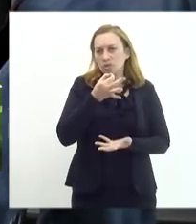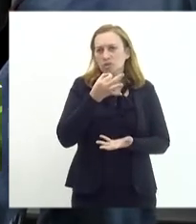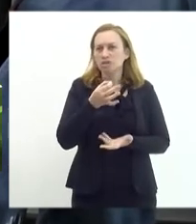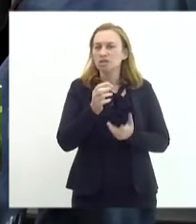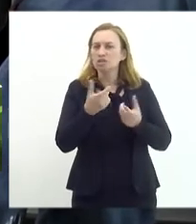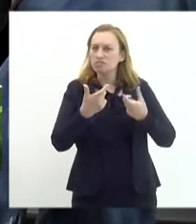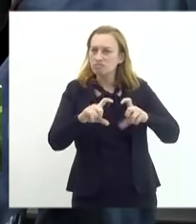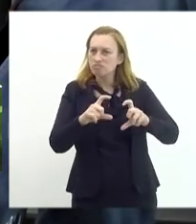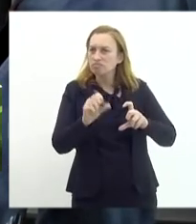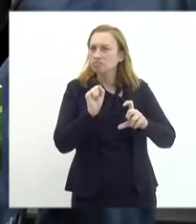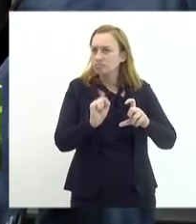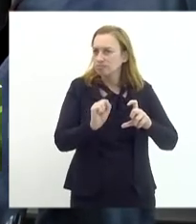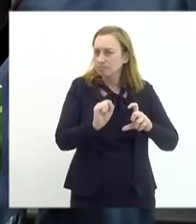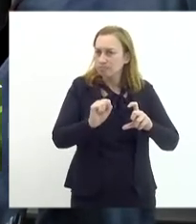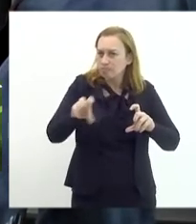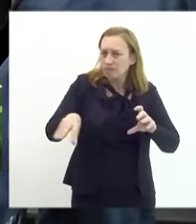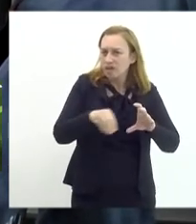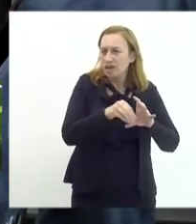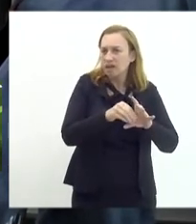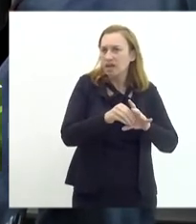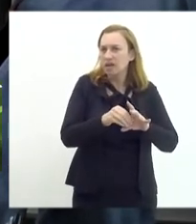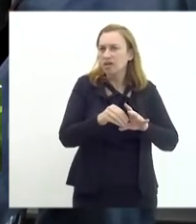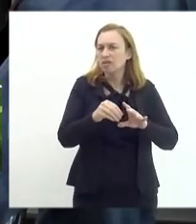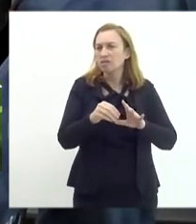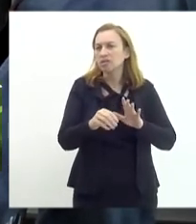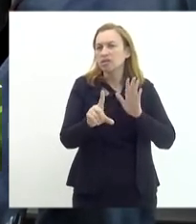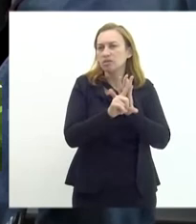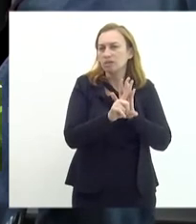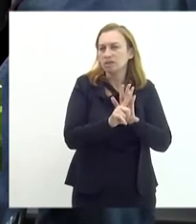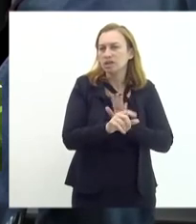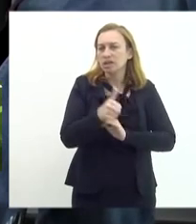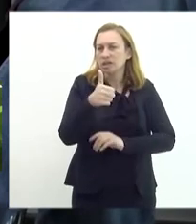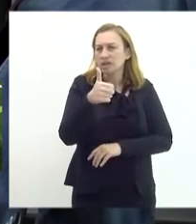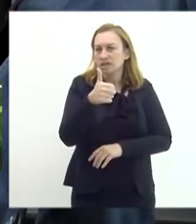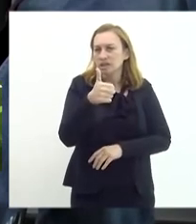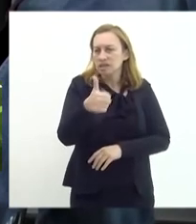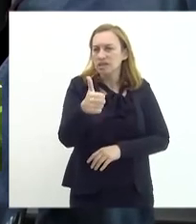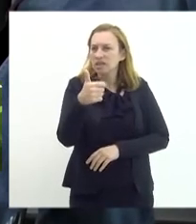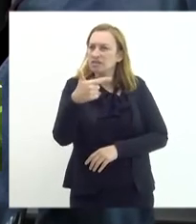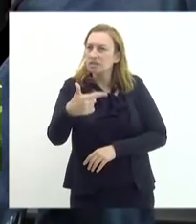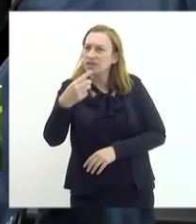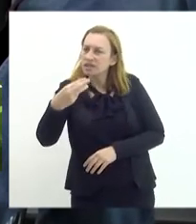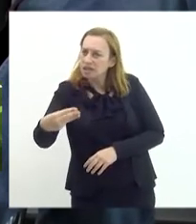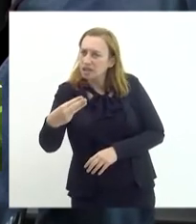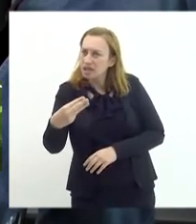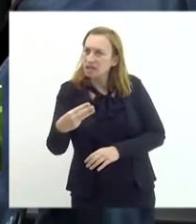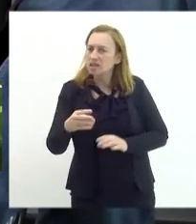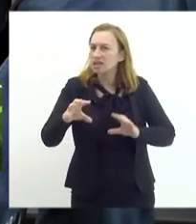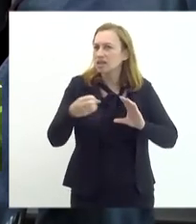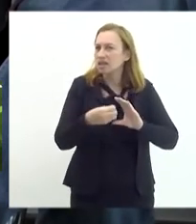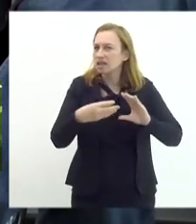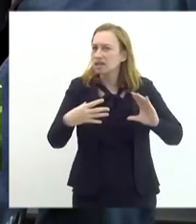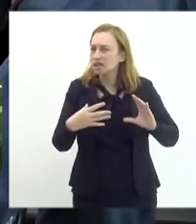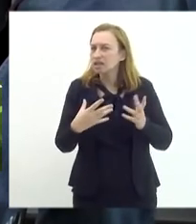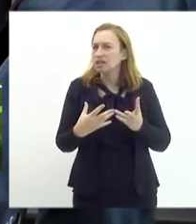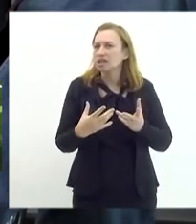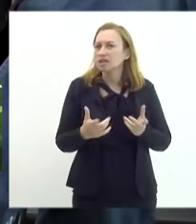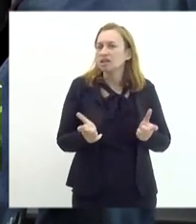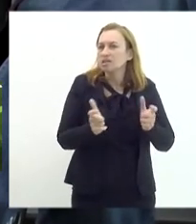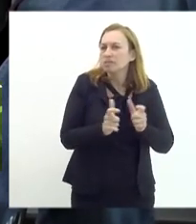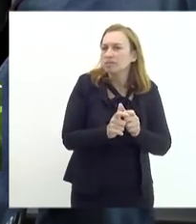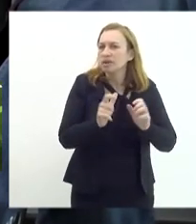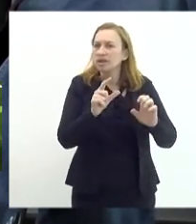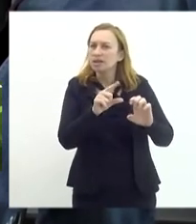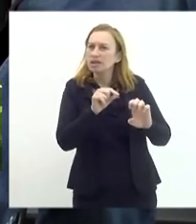parágrafo pudesse fazer menção ali complementar 123, que é a que estabelece a caracterização de pequena, micro e pequena